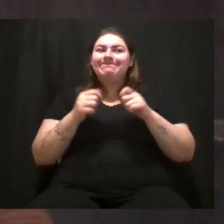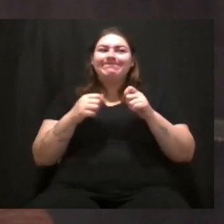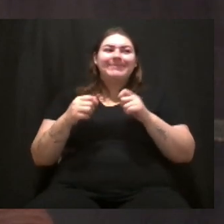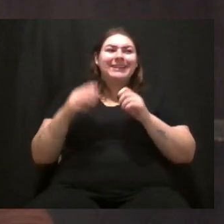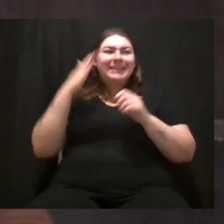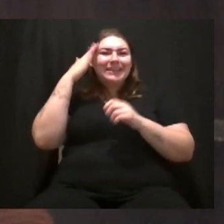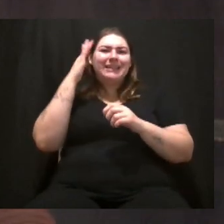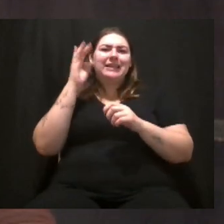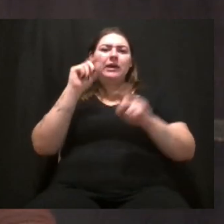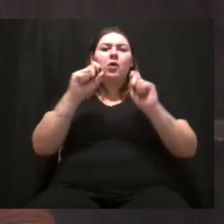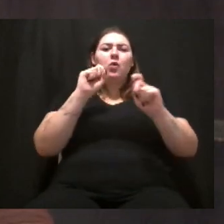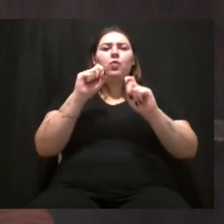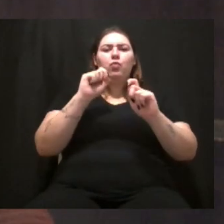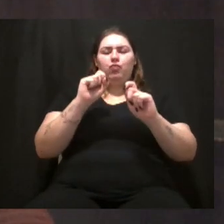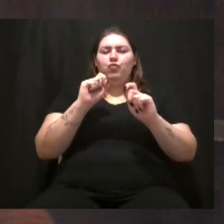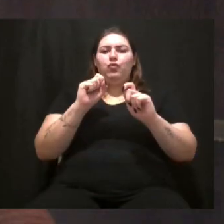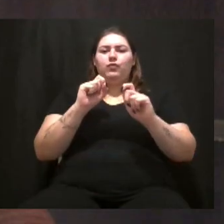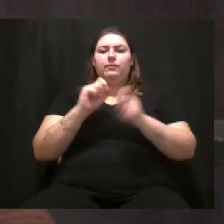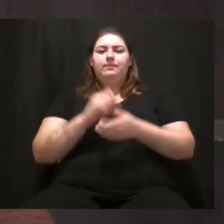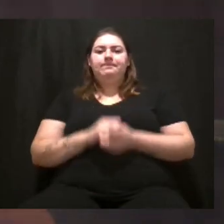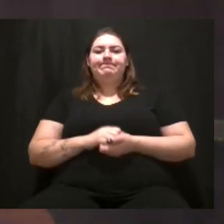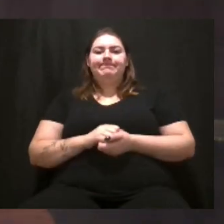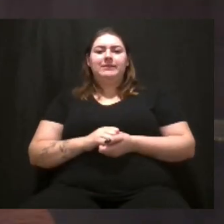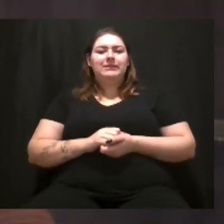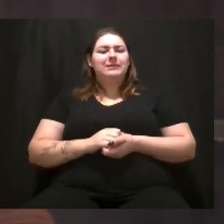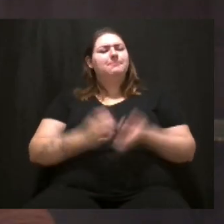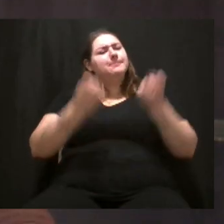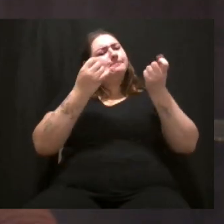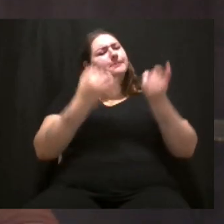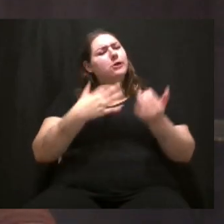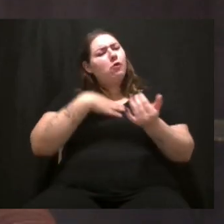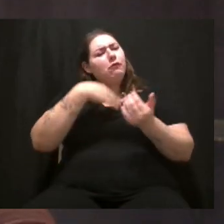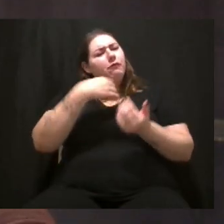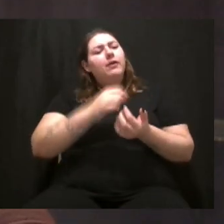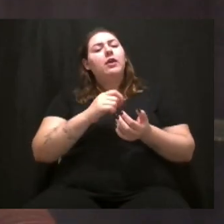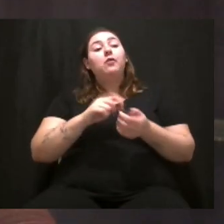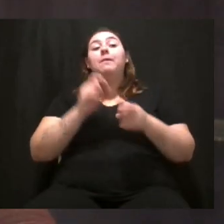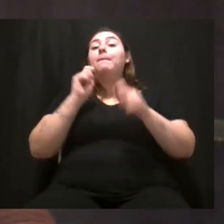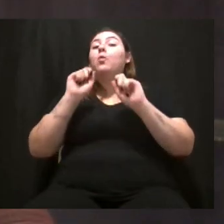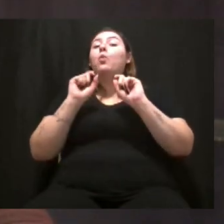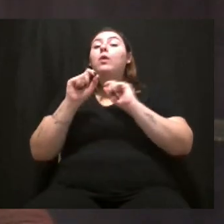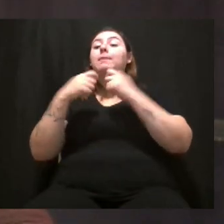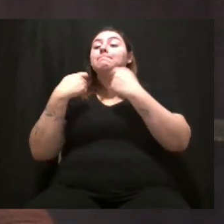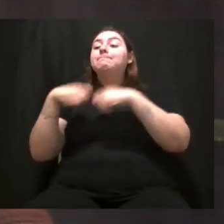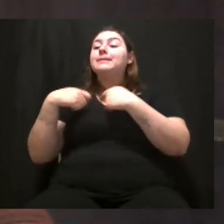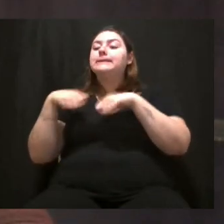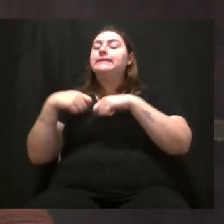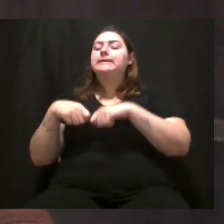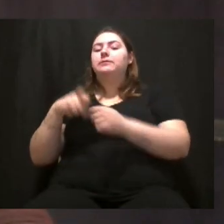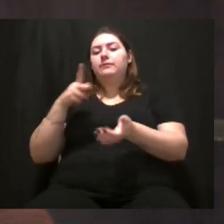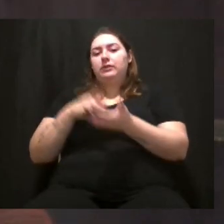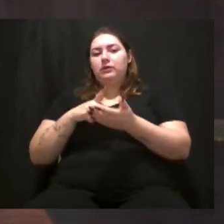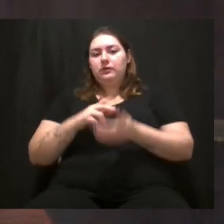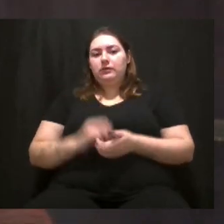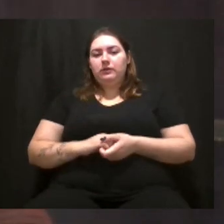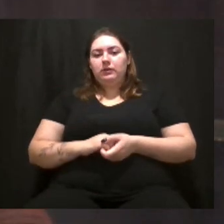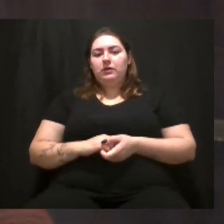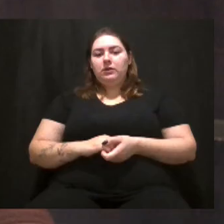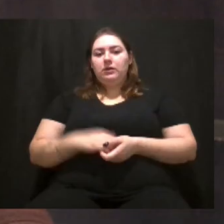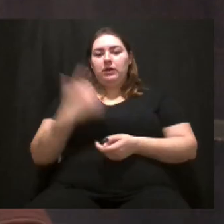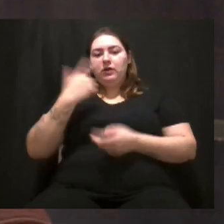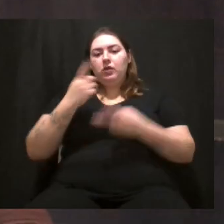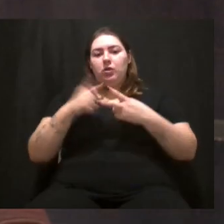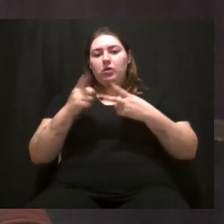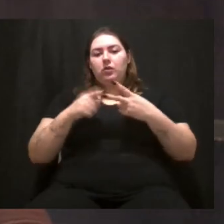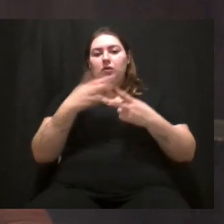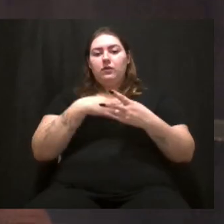nosso filho e o que são as necessidades reais, né? Então, eu, por exemplo, tenho 2 filhos. Um tem uma vertente artística maravilhosa e